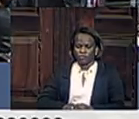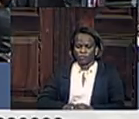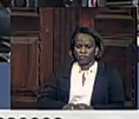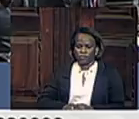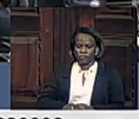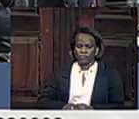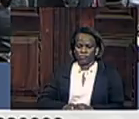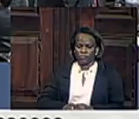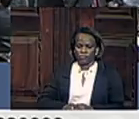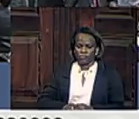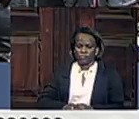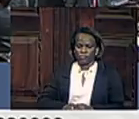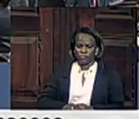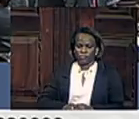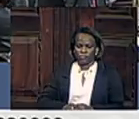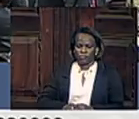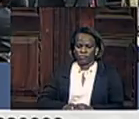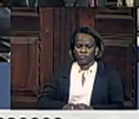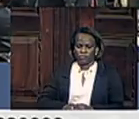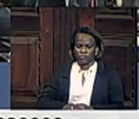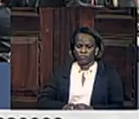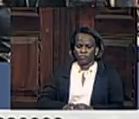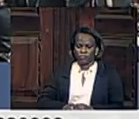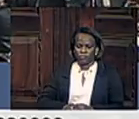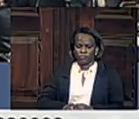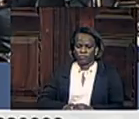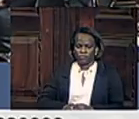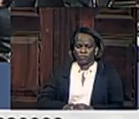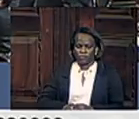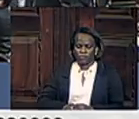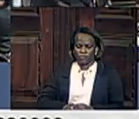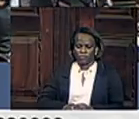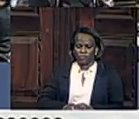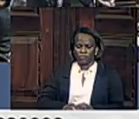Da alíquota? É aumento de...